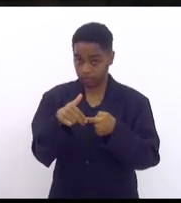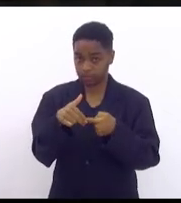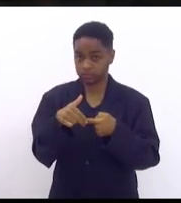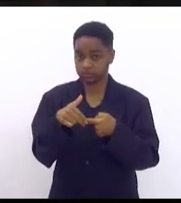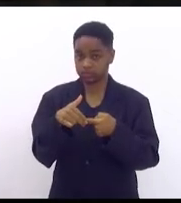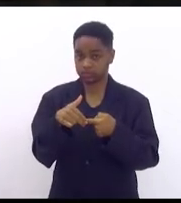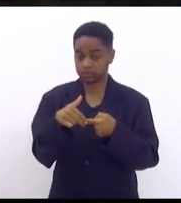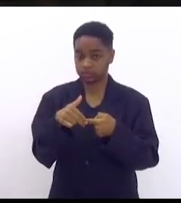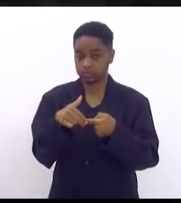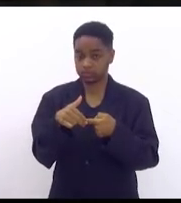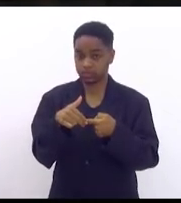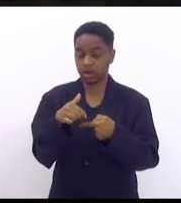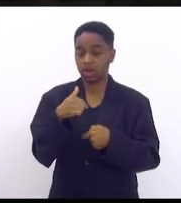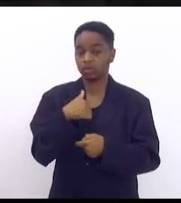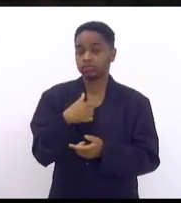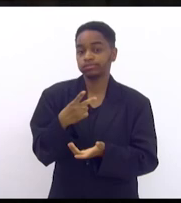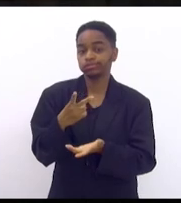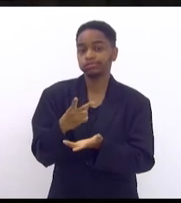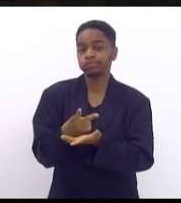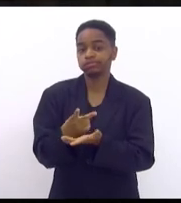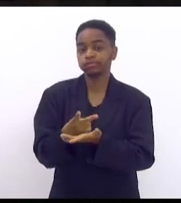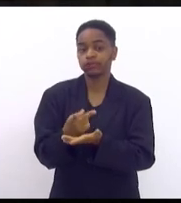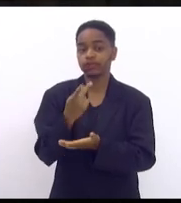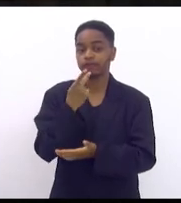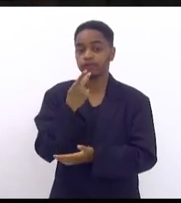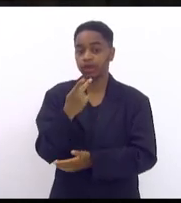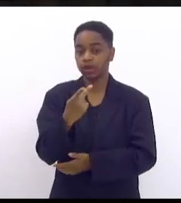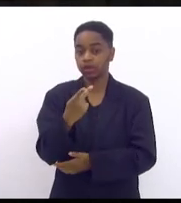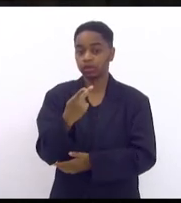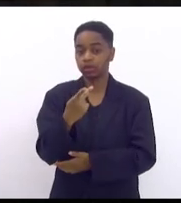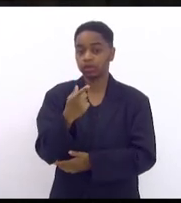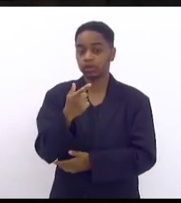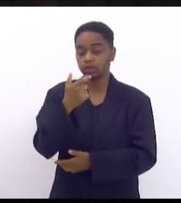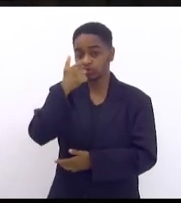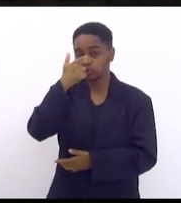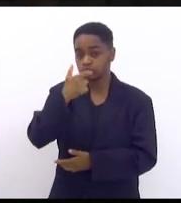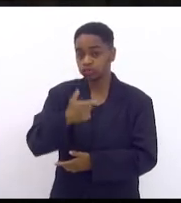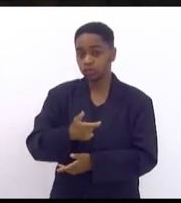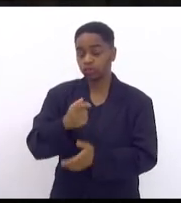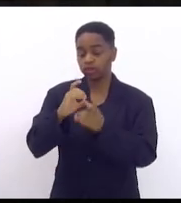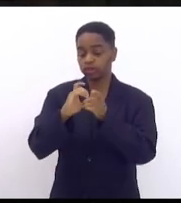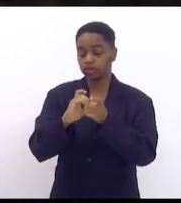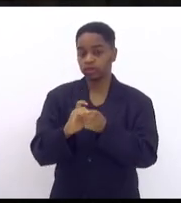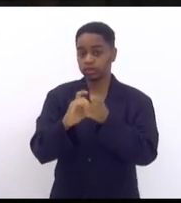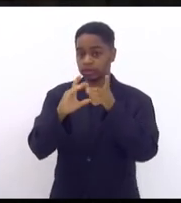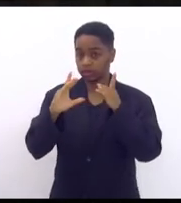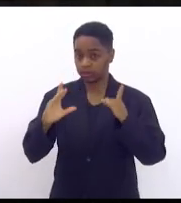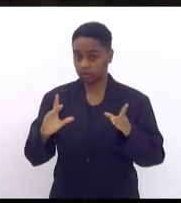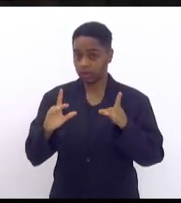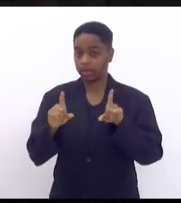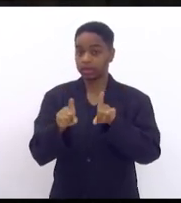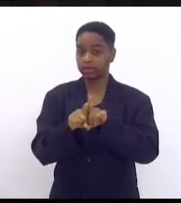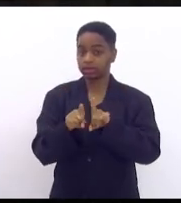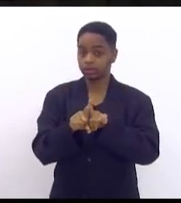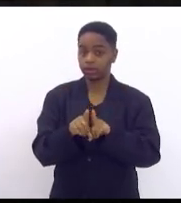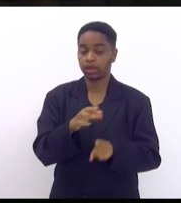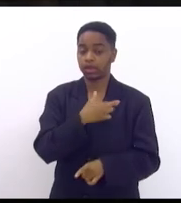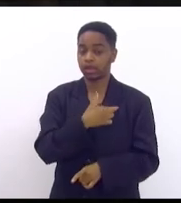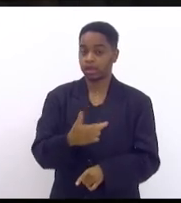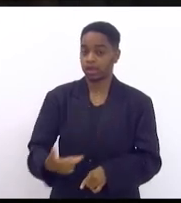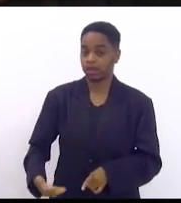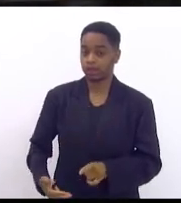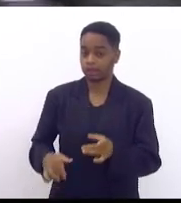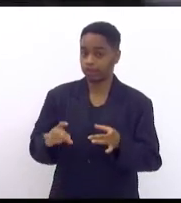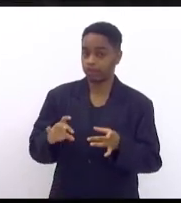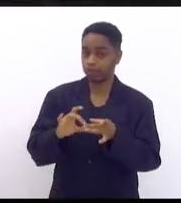eu sempre me intitulo que sou um democrata e um republicano,